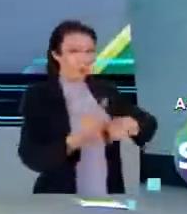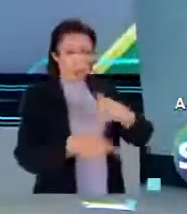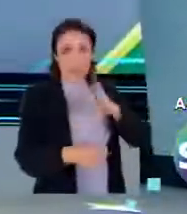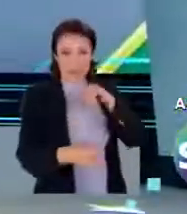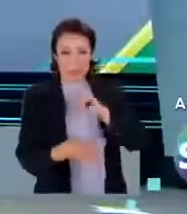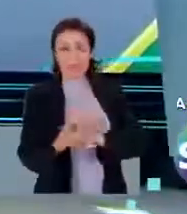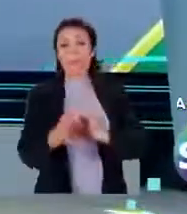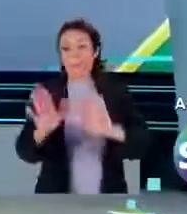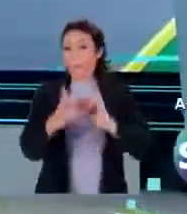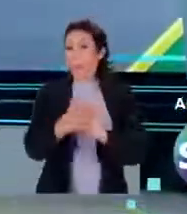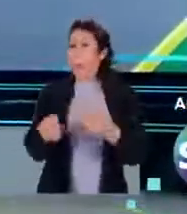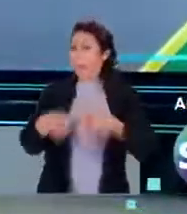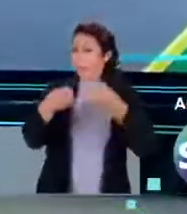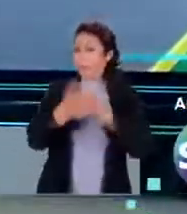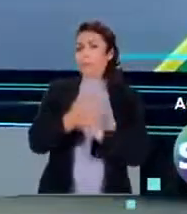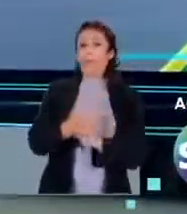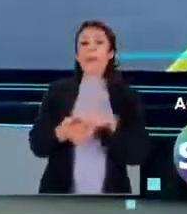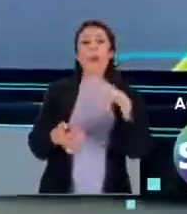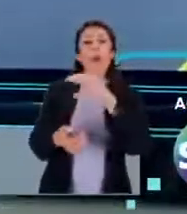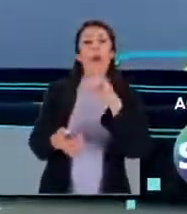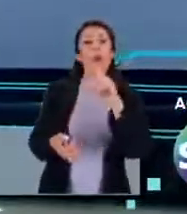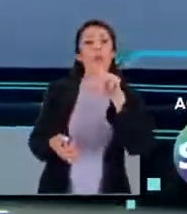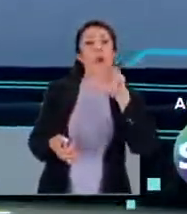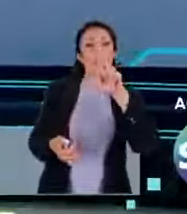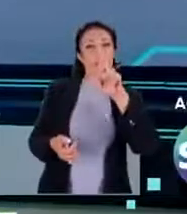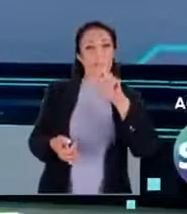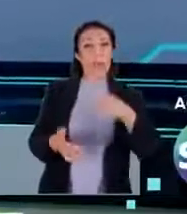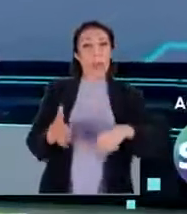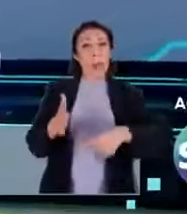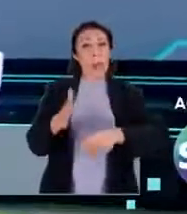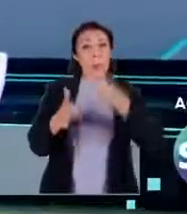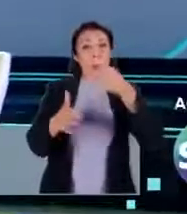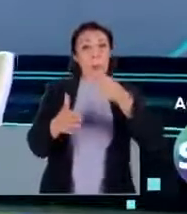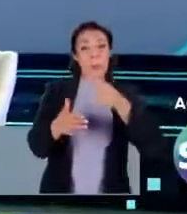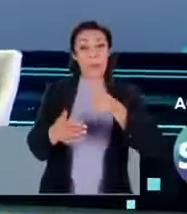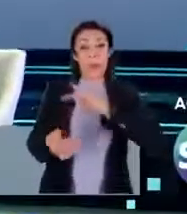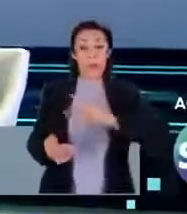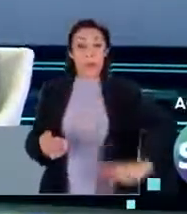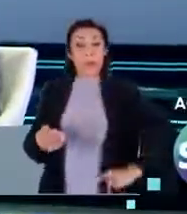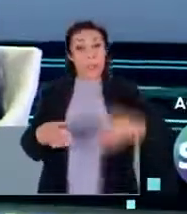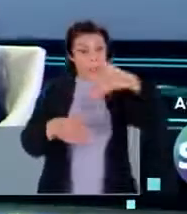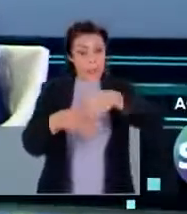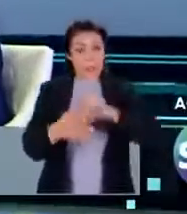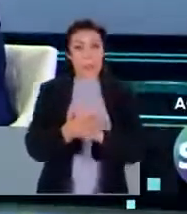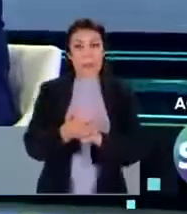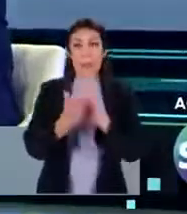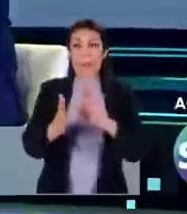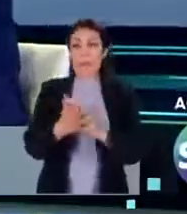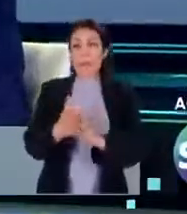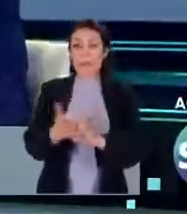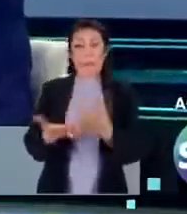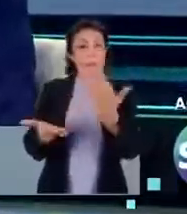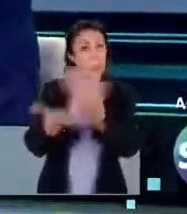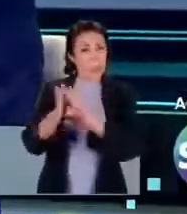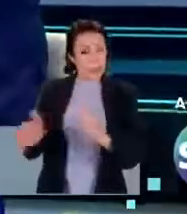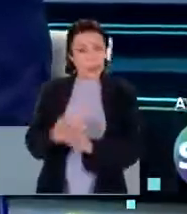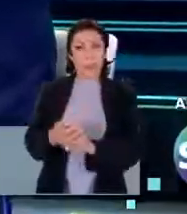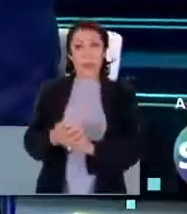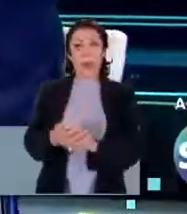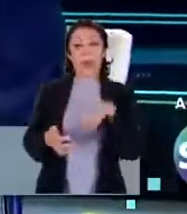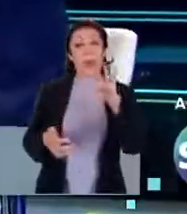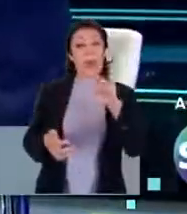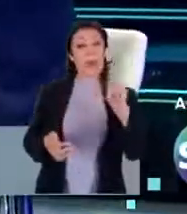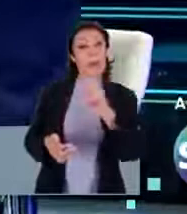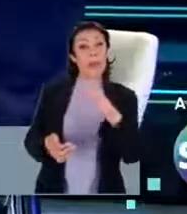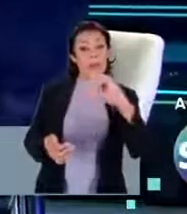então repare o colo foi o primeiro presidente eleito foi caçado governou com essa gente aí foi cassado o Fernando Henrique governou com essa gente